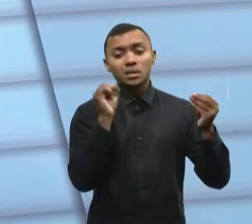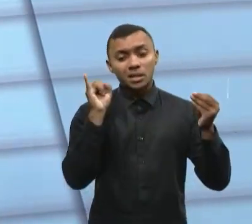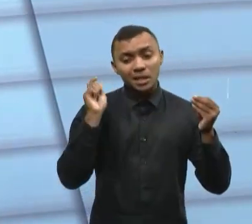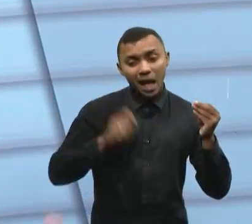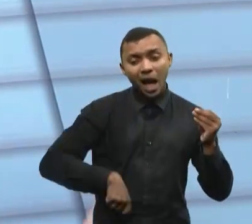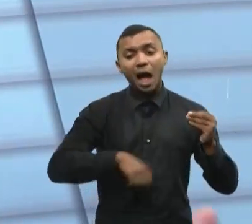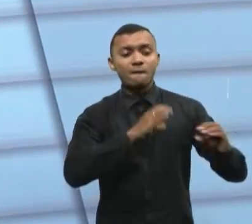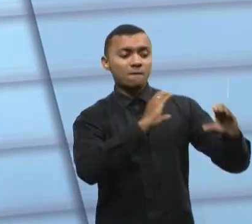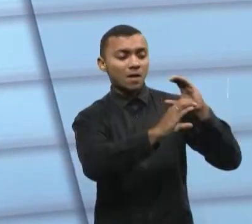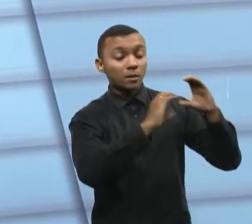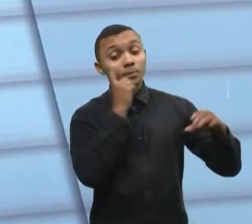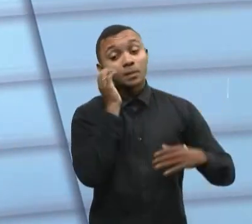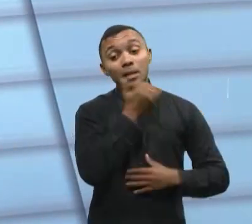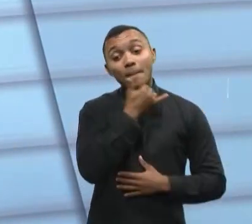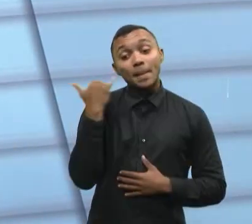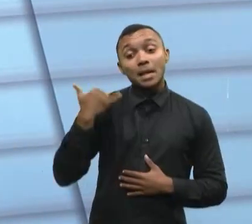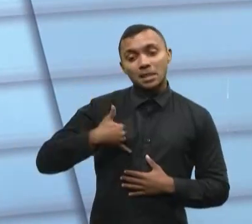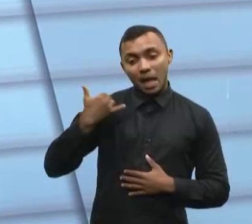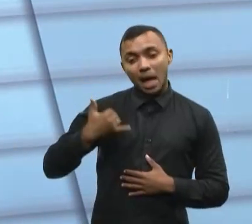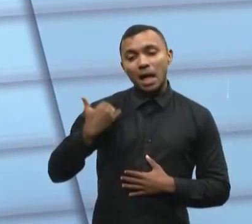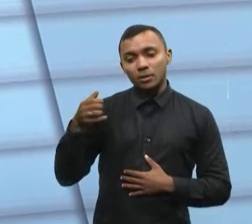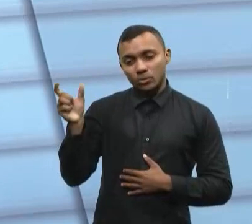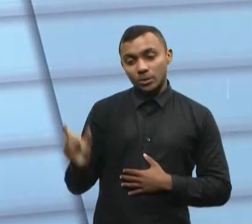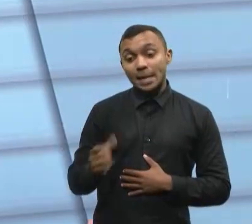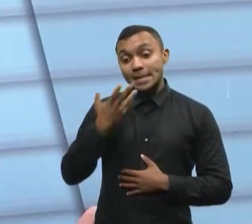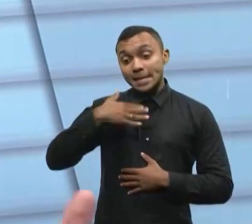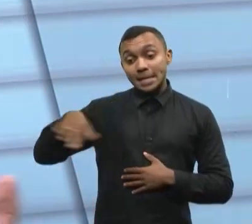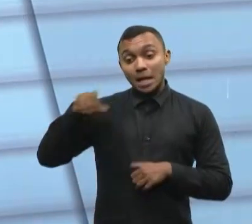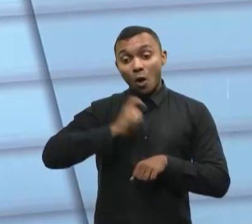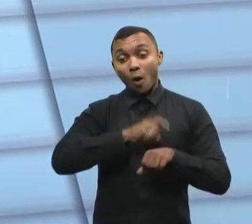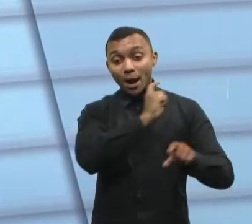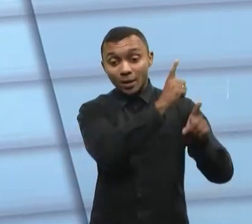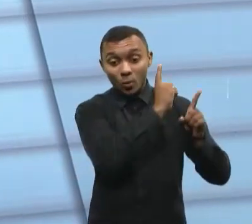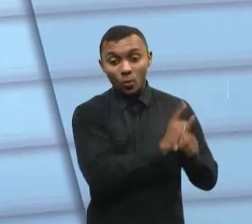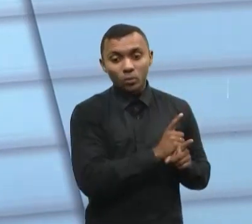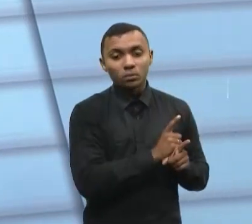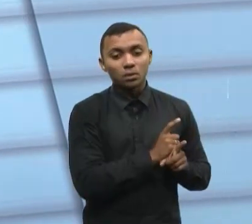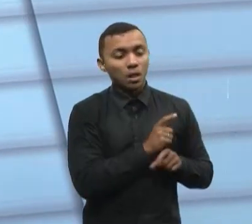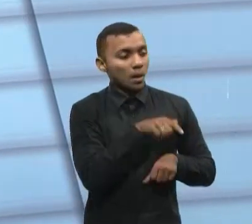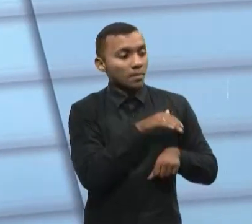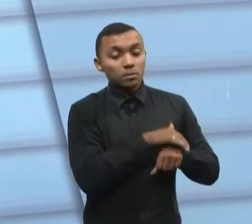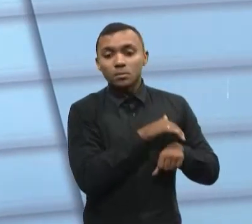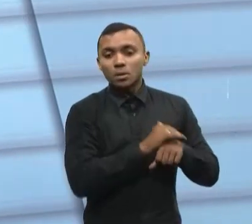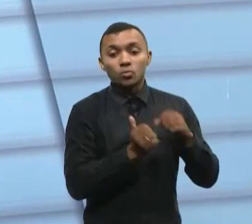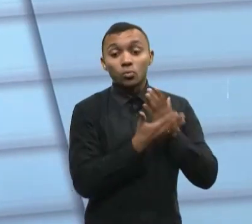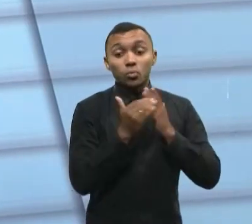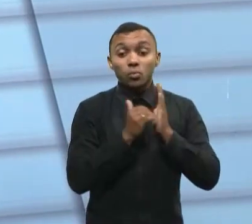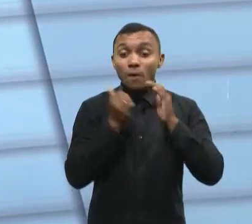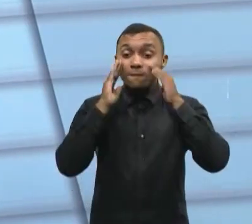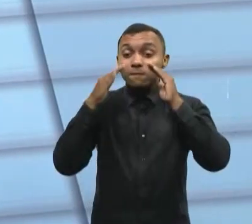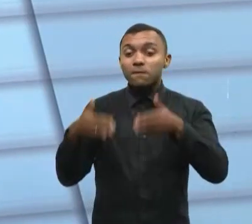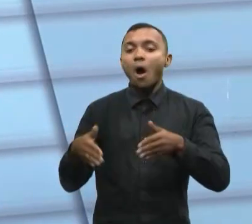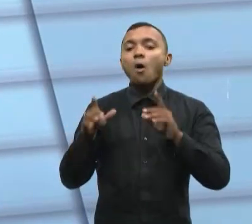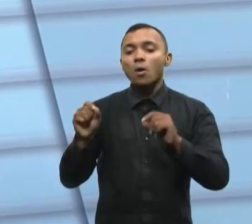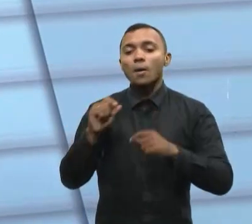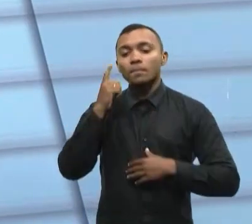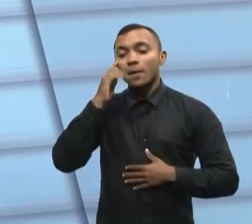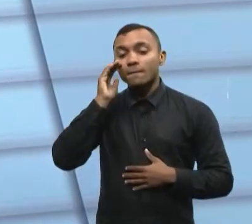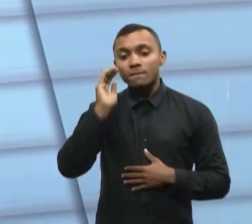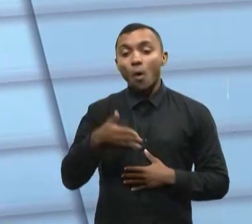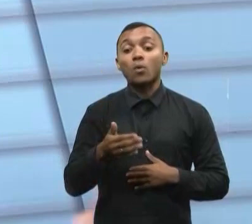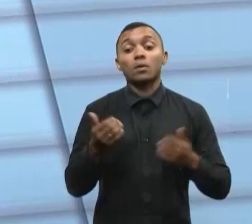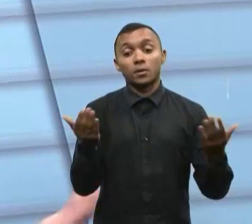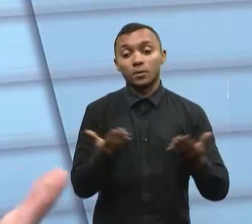E depende da faixa etária que está a criança recém-diagnosticada, a demanda é voltada para a situação atual,